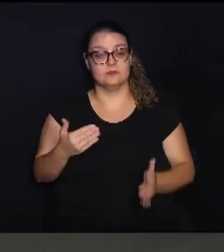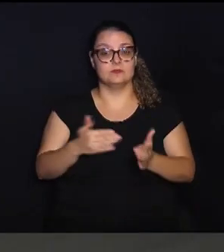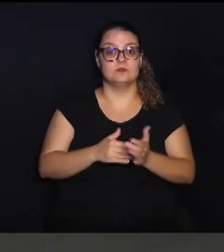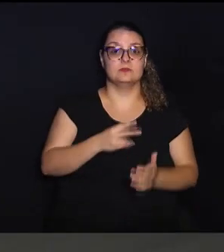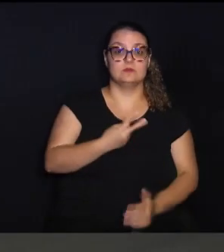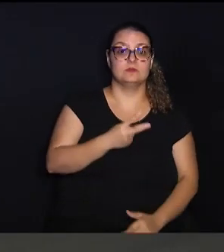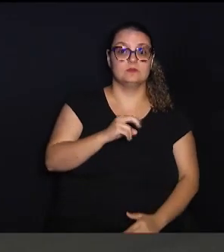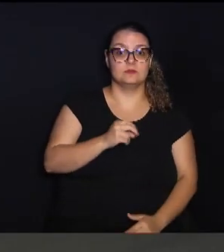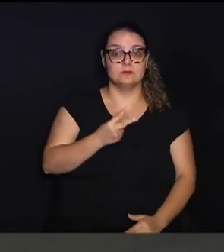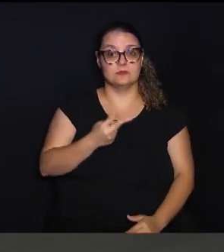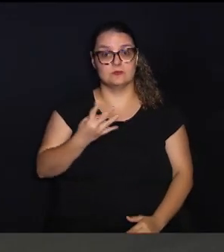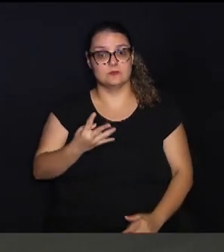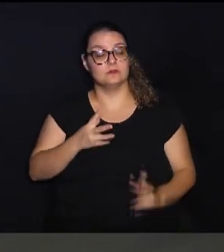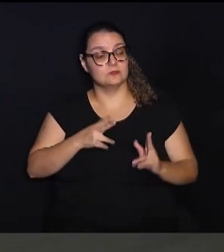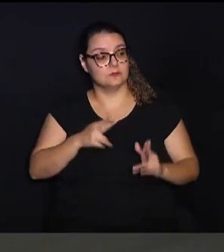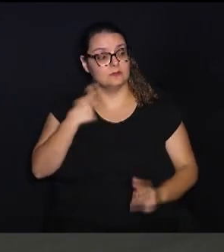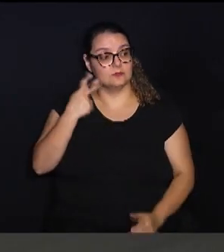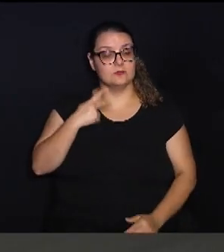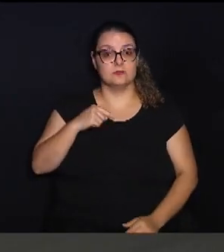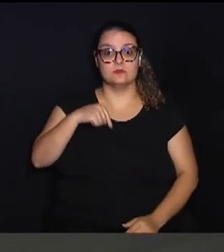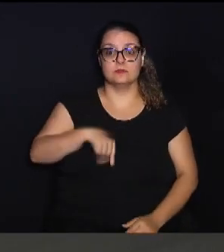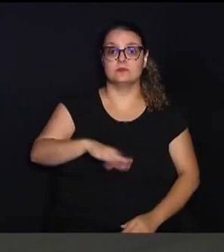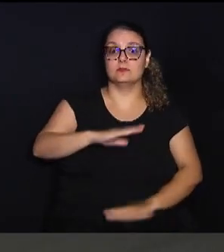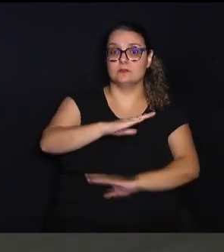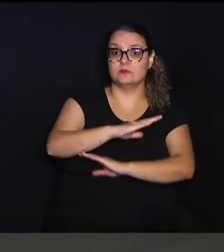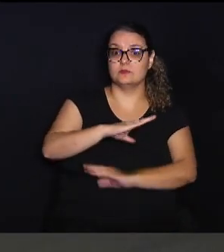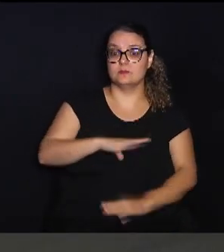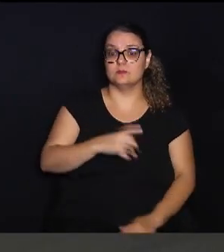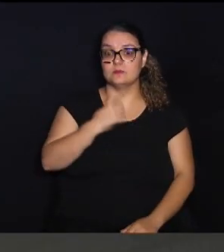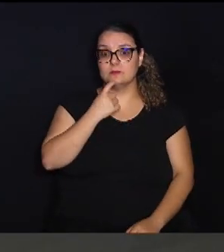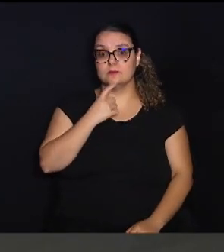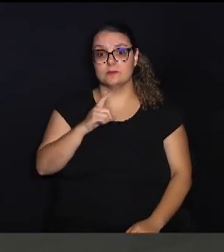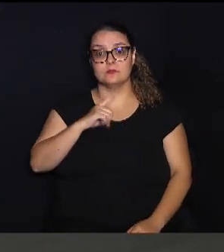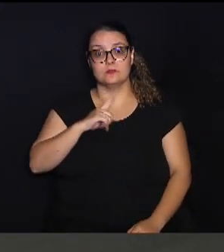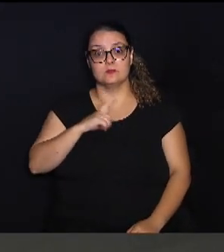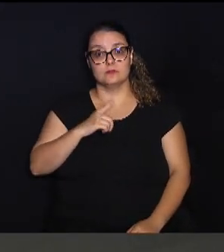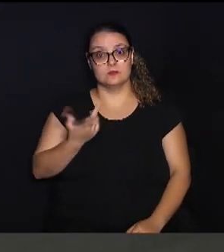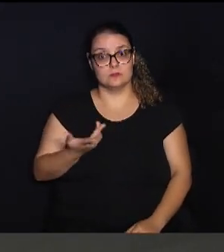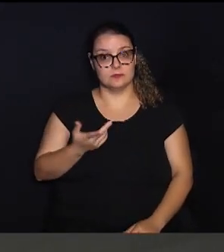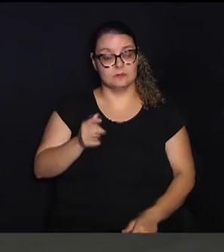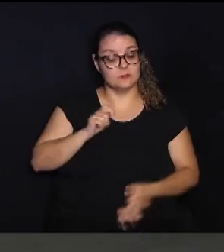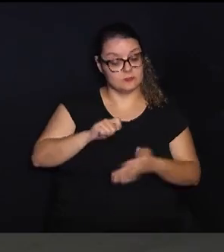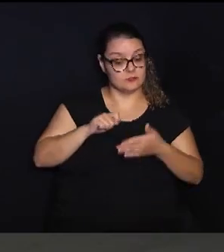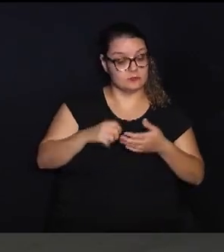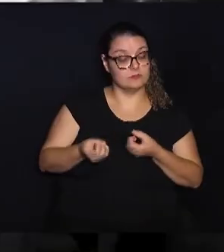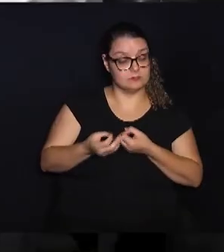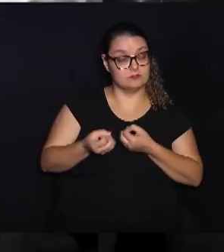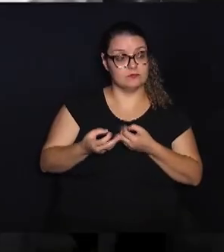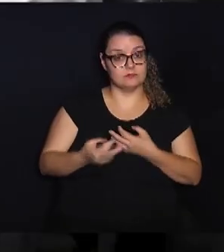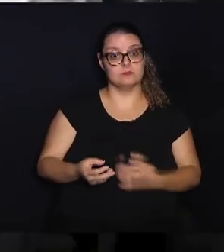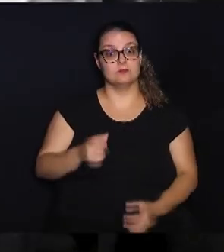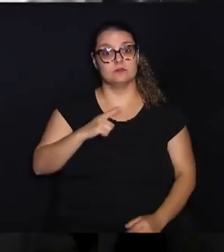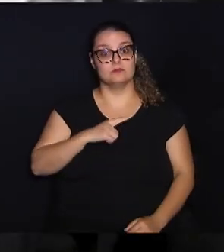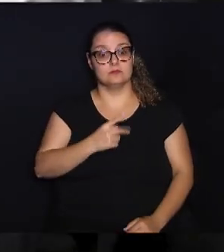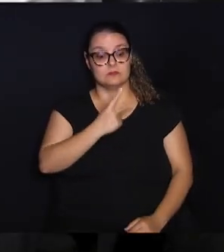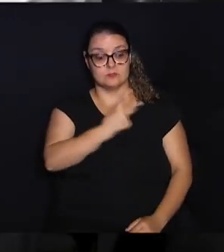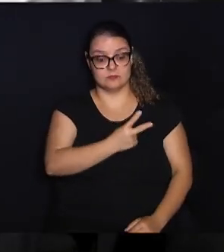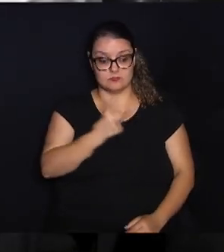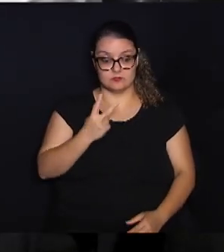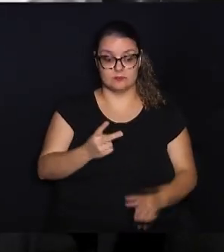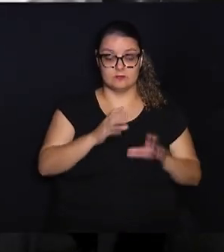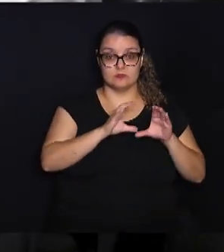2021-2024 como vereador na Câmara de Campinas. E eu tenho aqui que você participou de 22